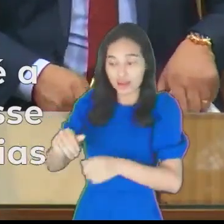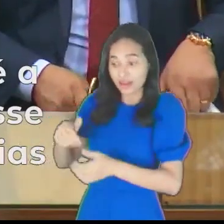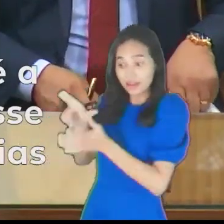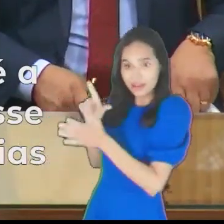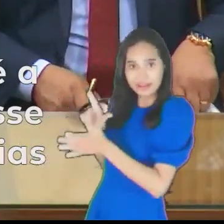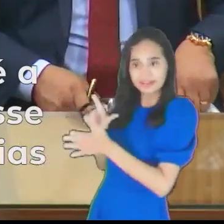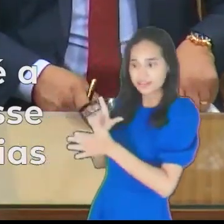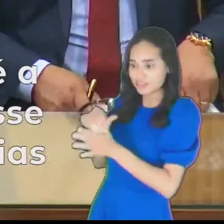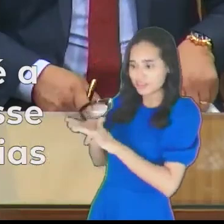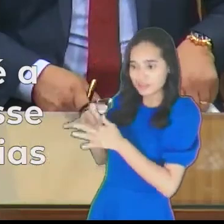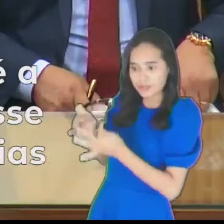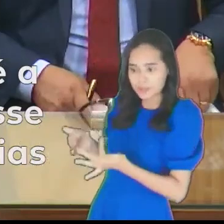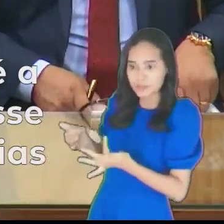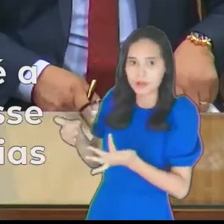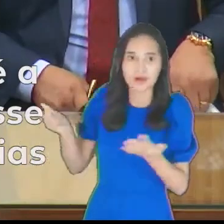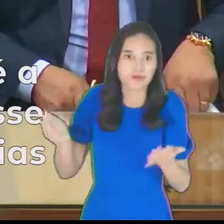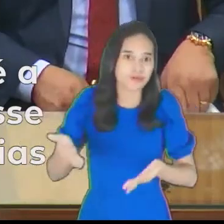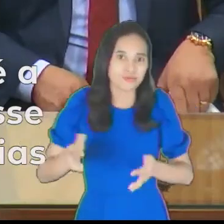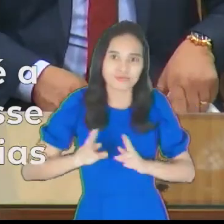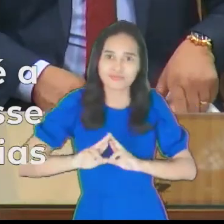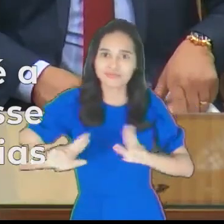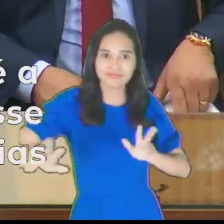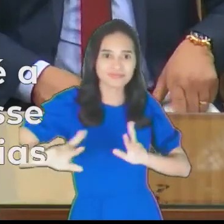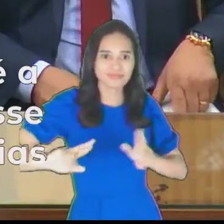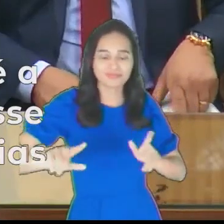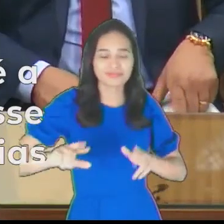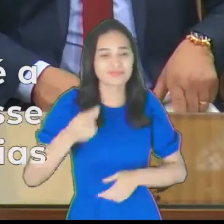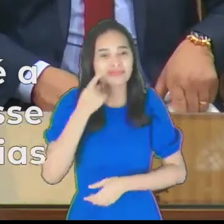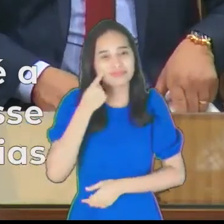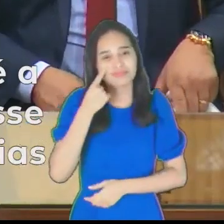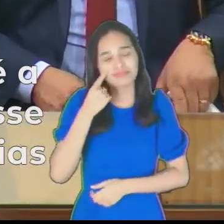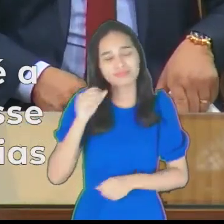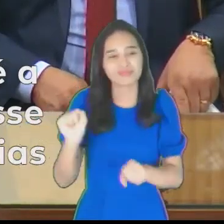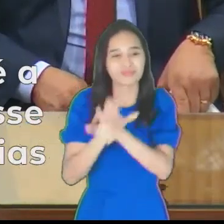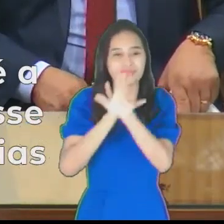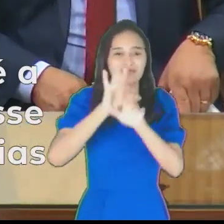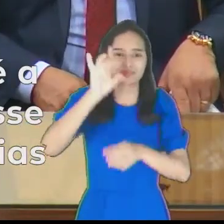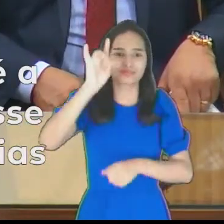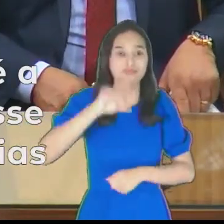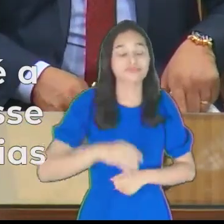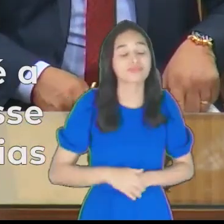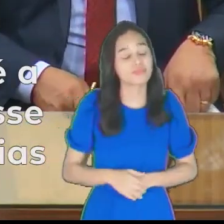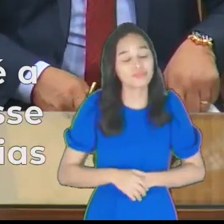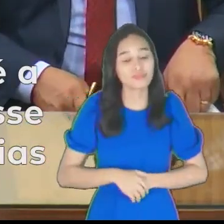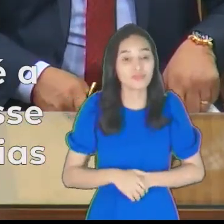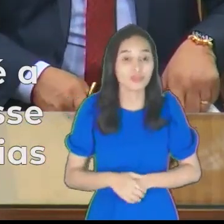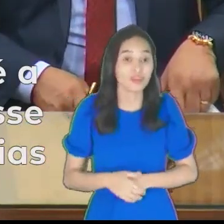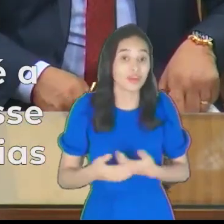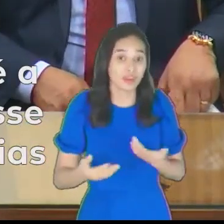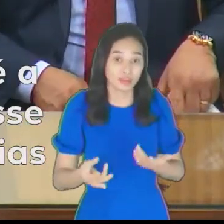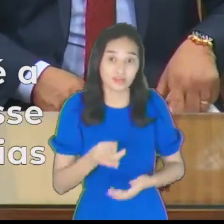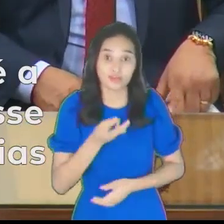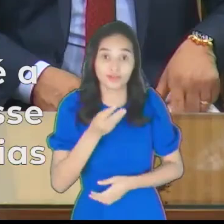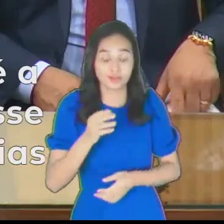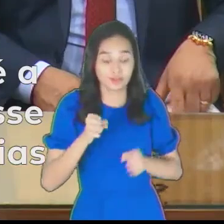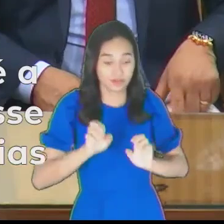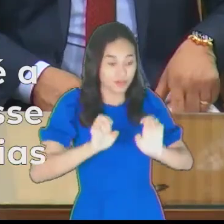aquele Ezequias do tempo passado. Olha aí, glória a Deus. Então disse Ezequias a